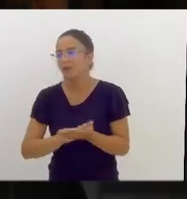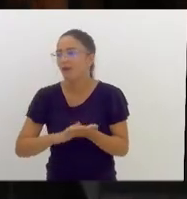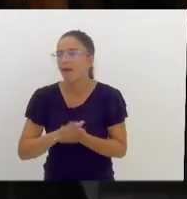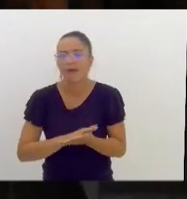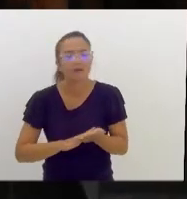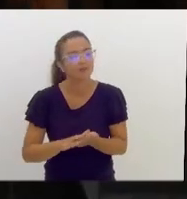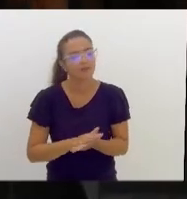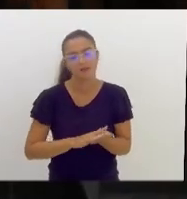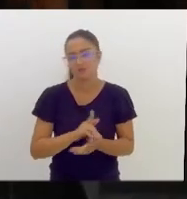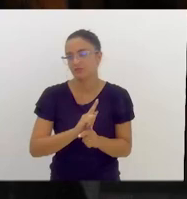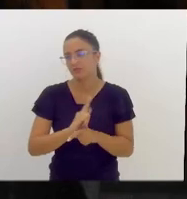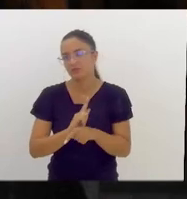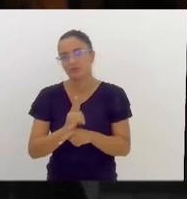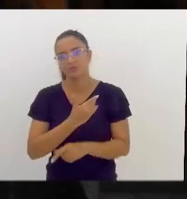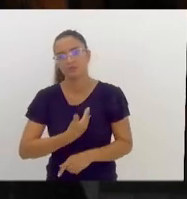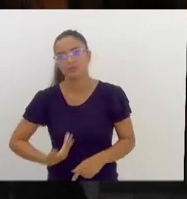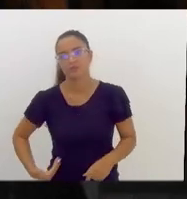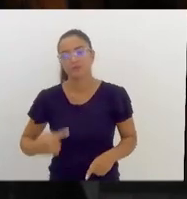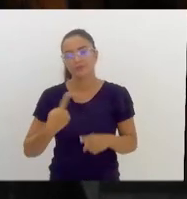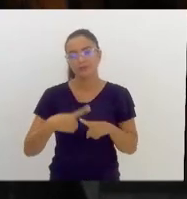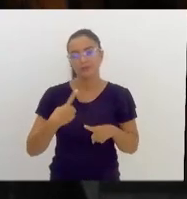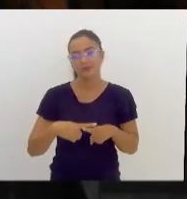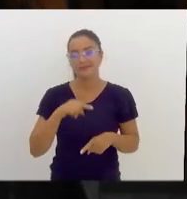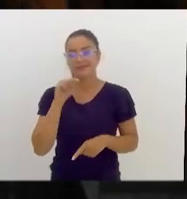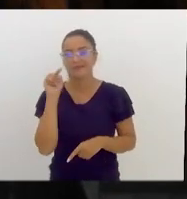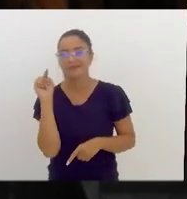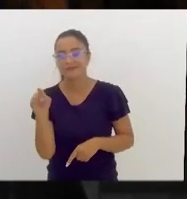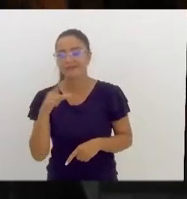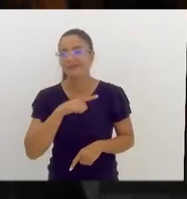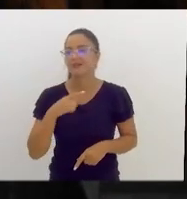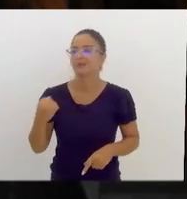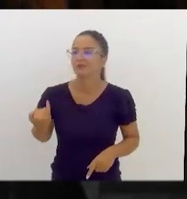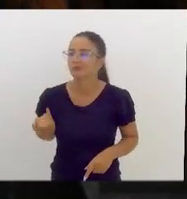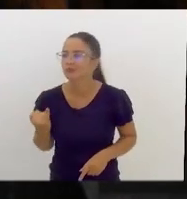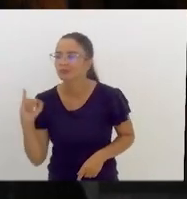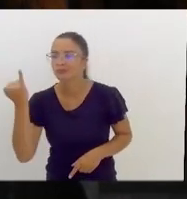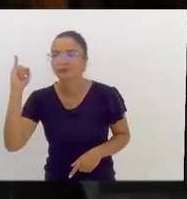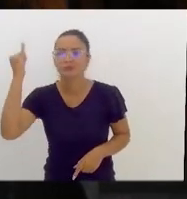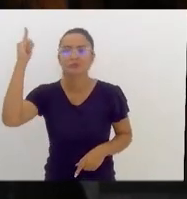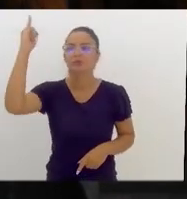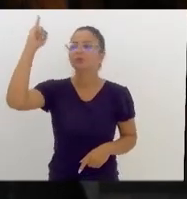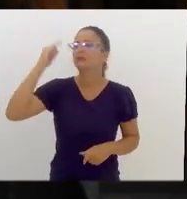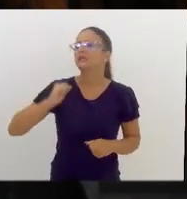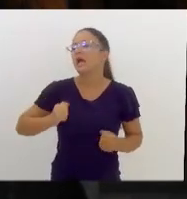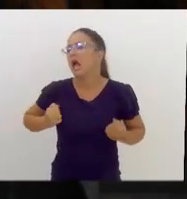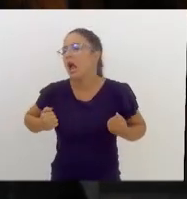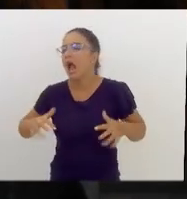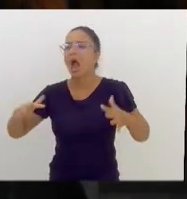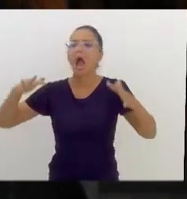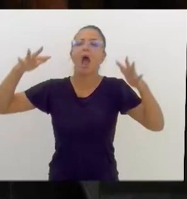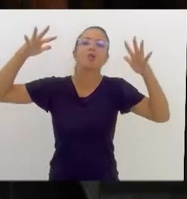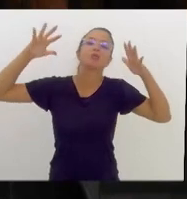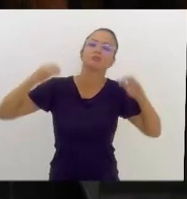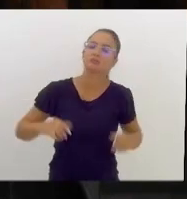mais impagável porque ela se sustenta em juros que são absurdamente